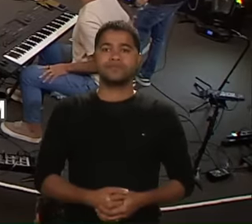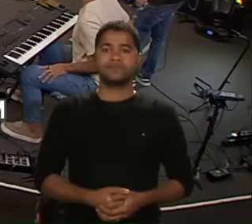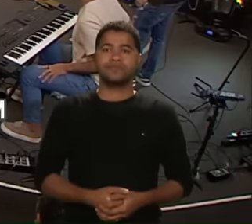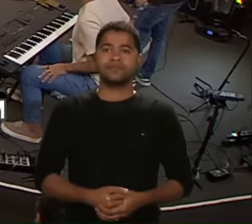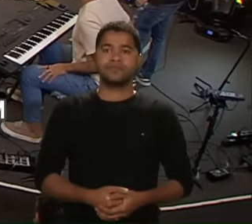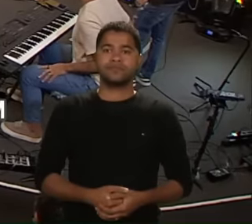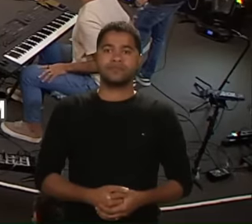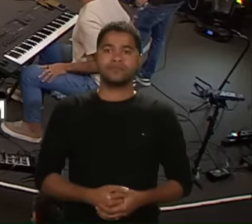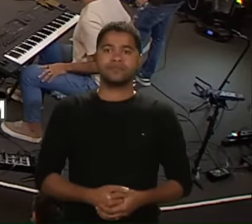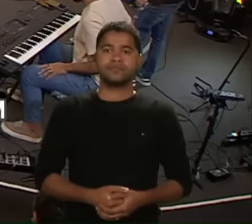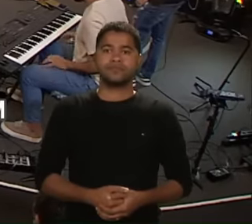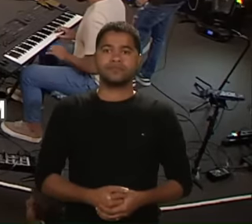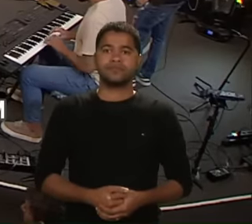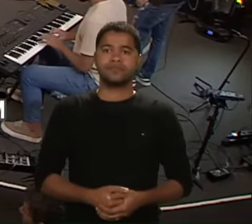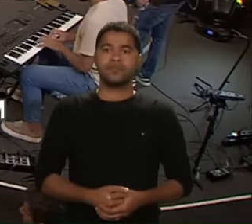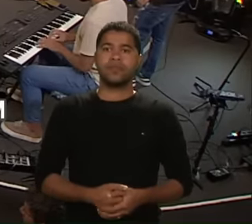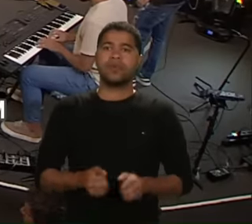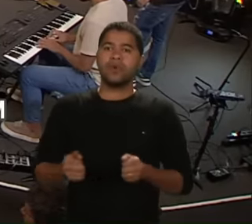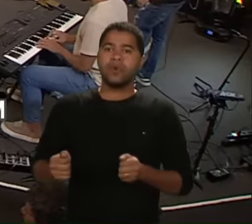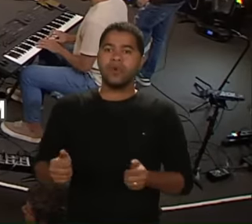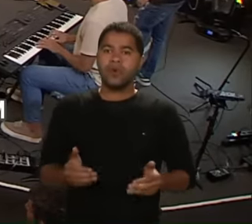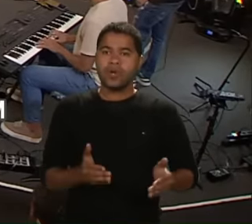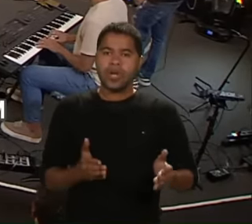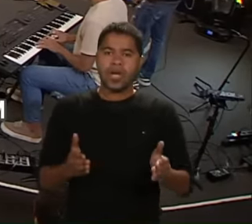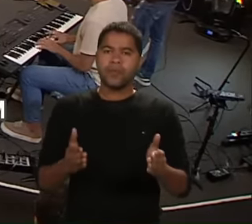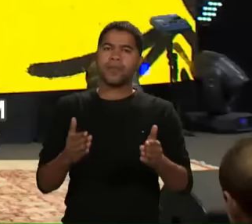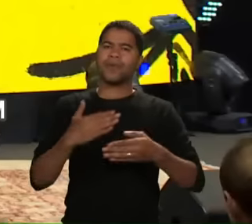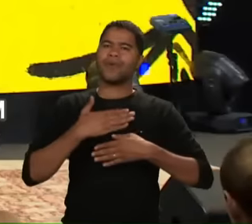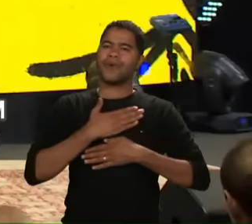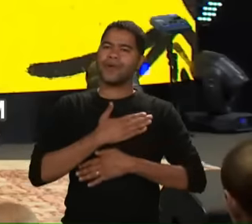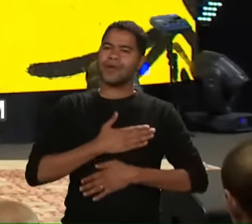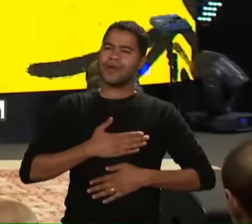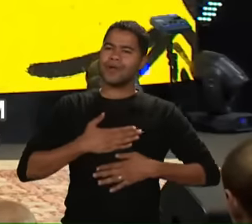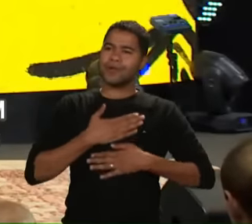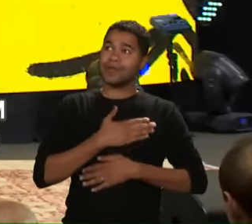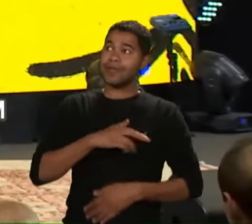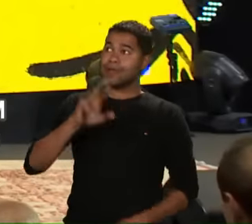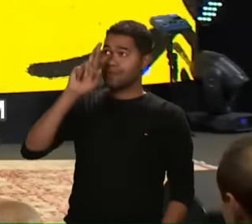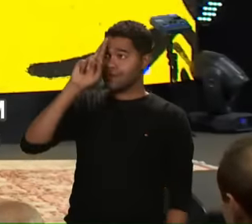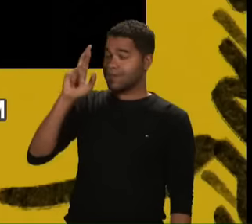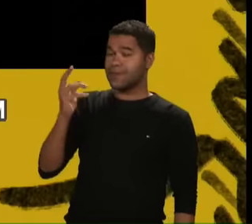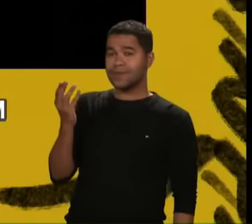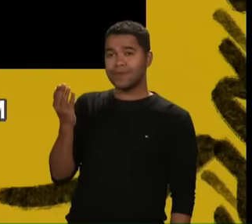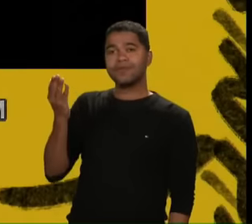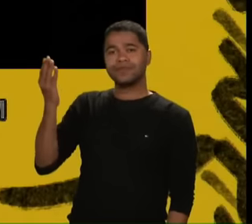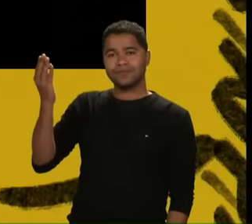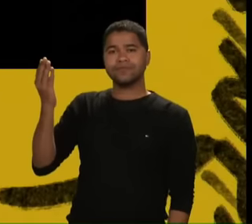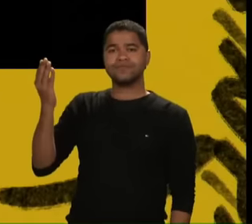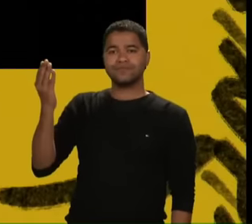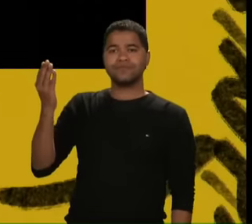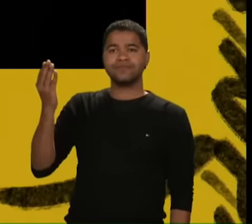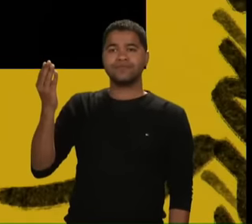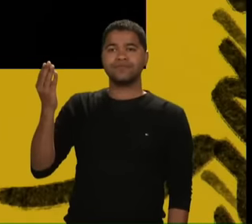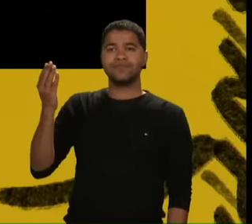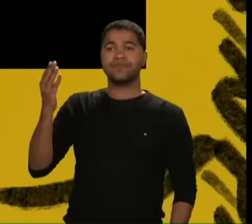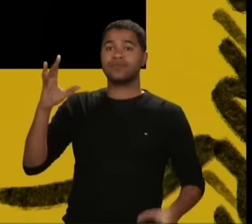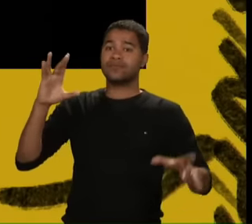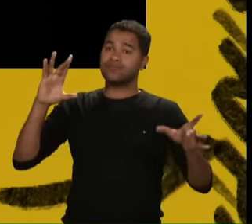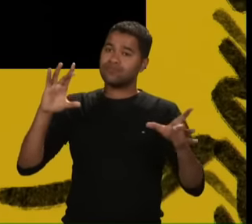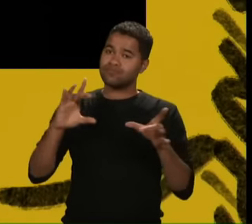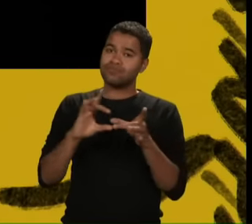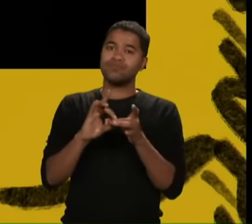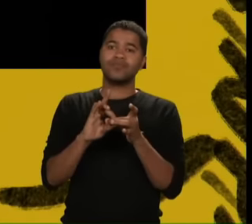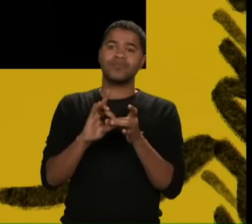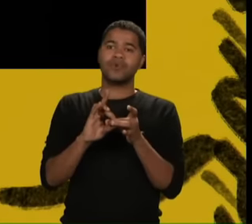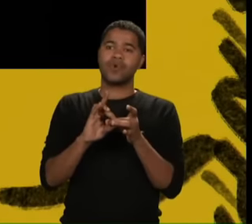Sendo o caminho dos homens agradável ao Senhor, este reconcilia